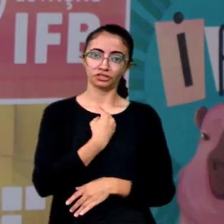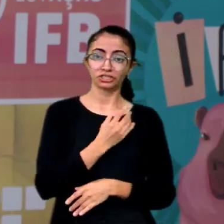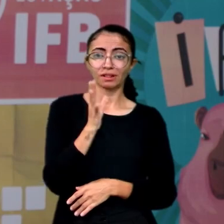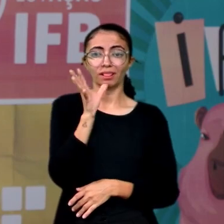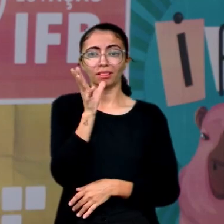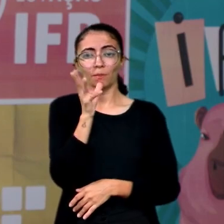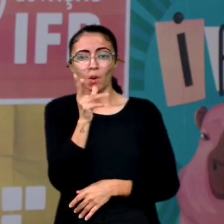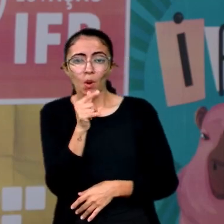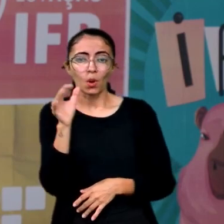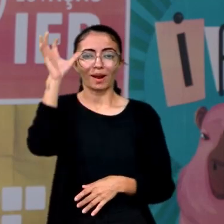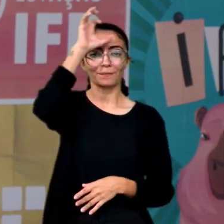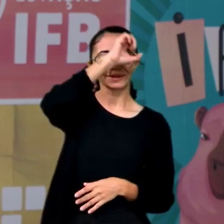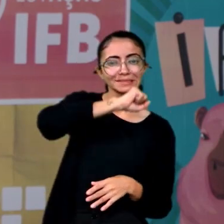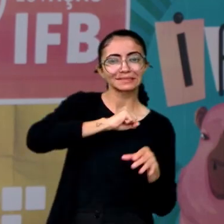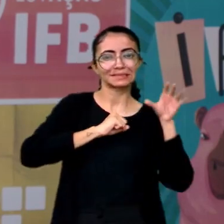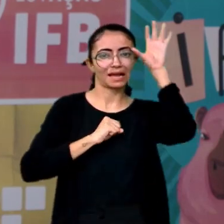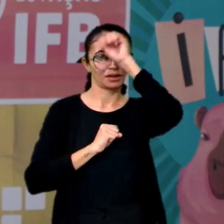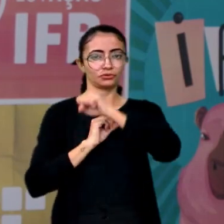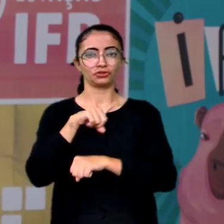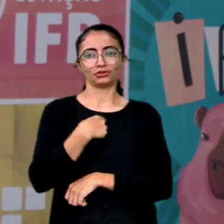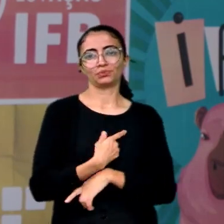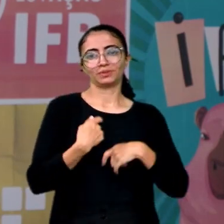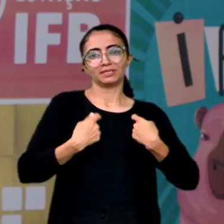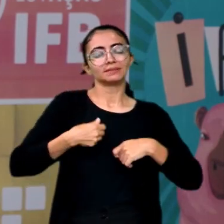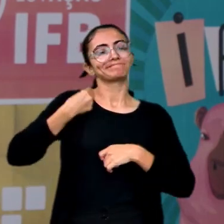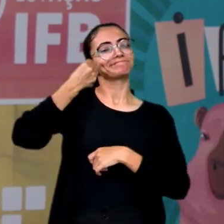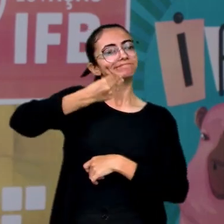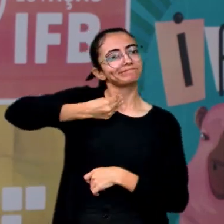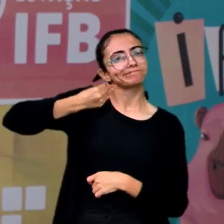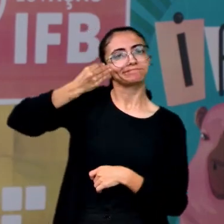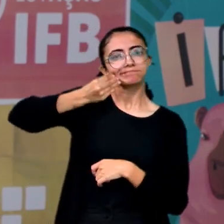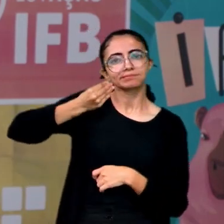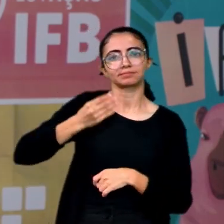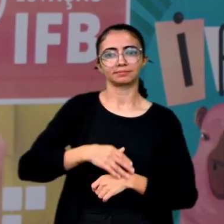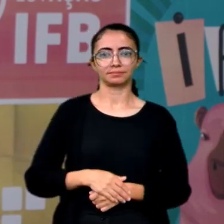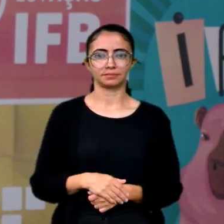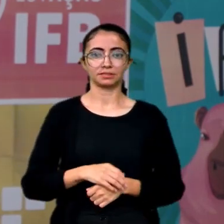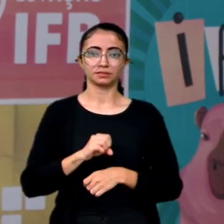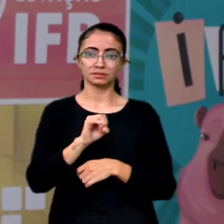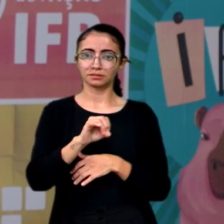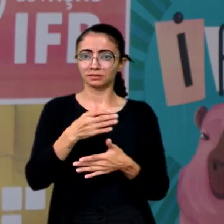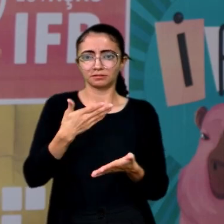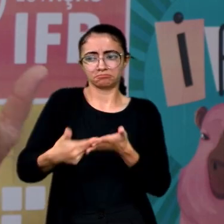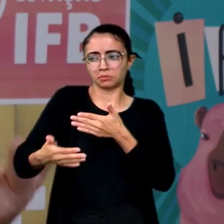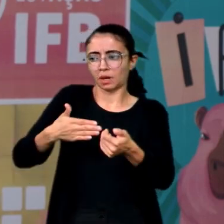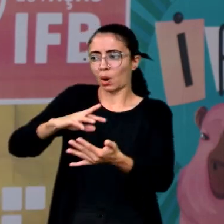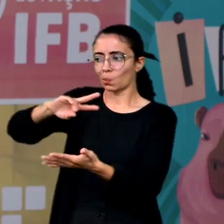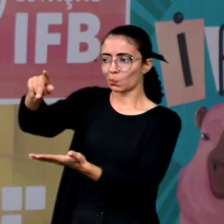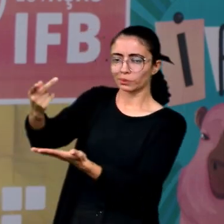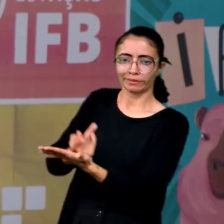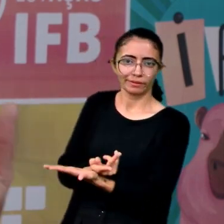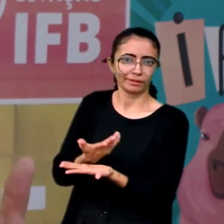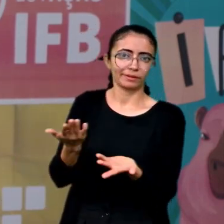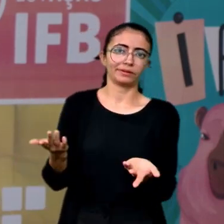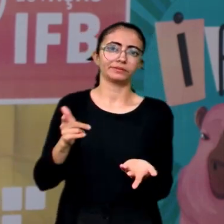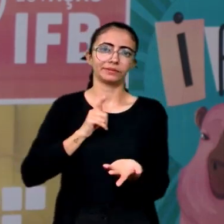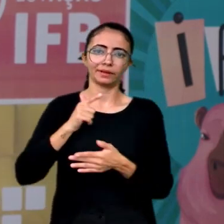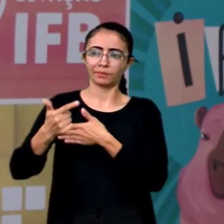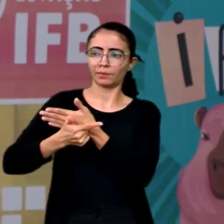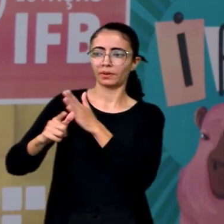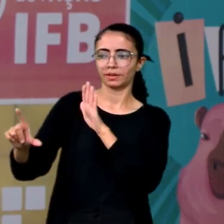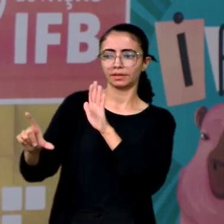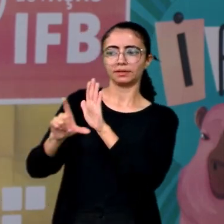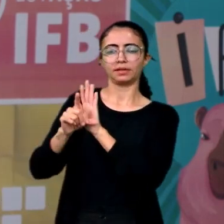aprender, e a gente tem que vivenciar isso. Então, independente do que esteja acontecendo, que aí é o papel das leis, do governo,